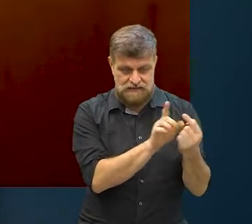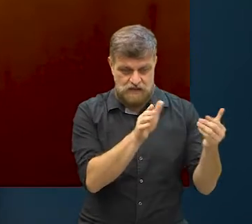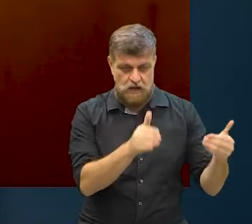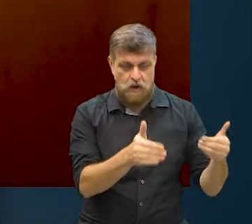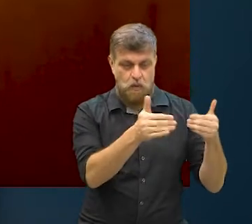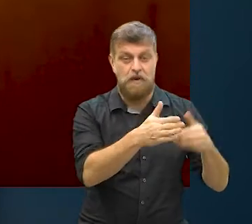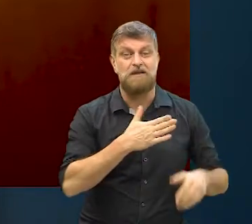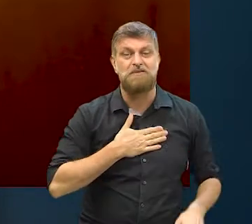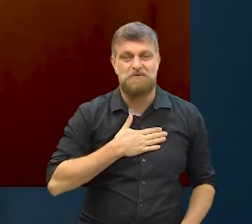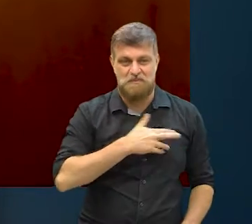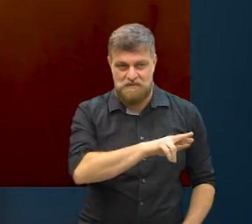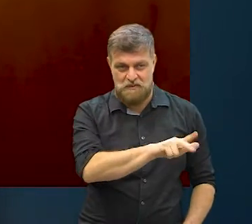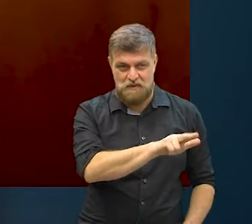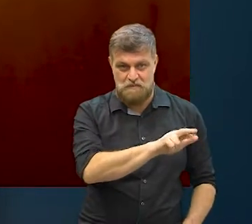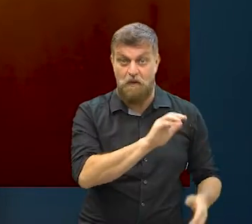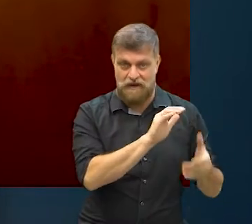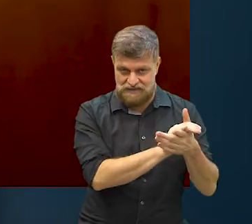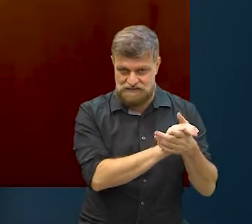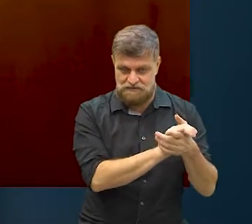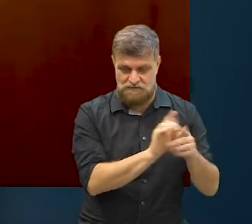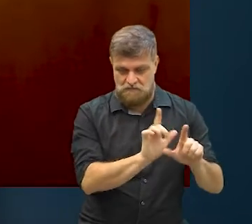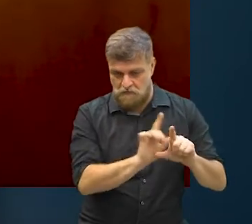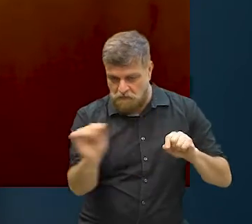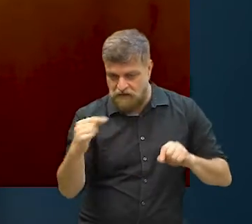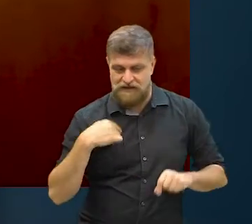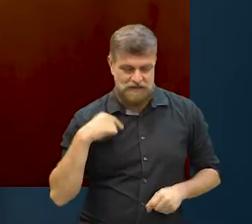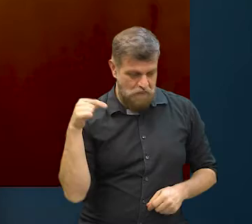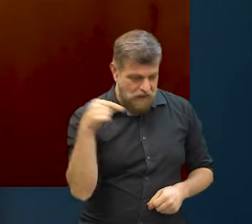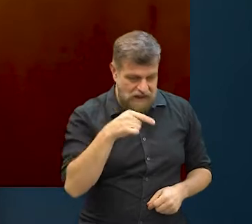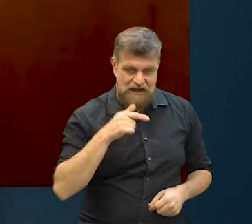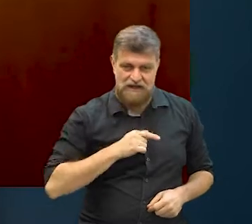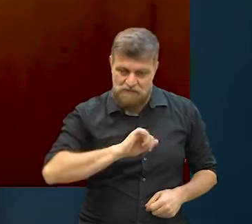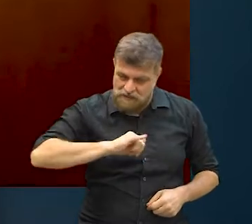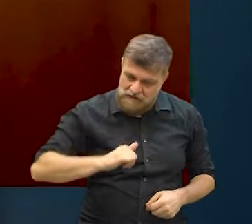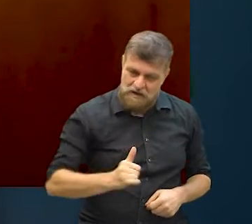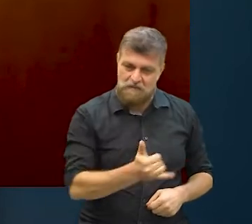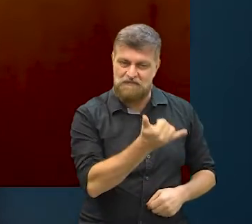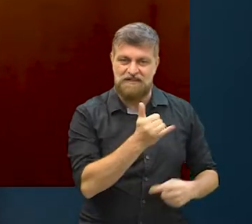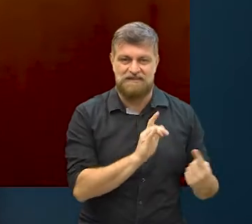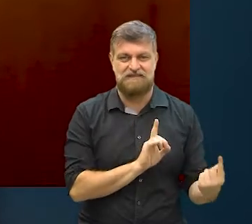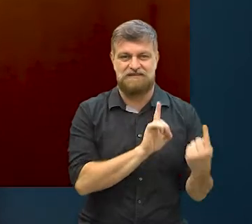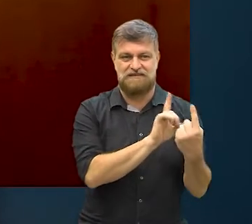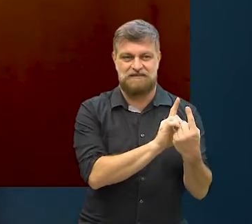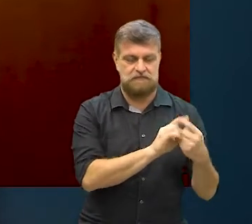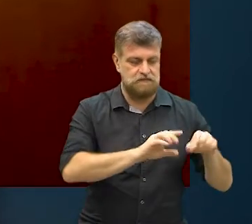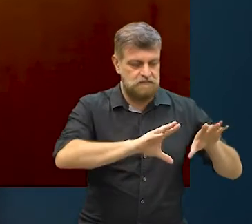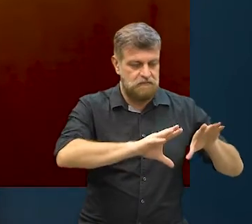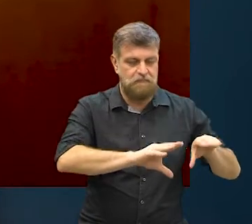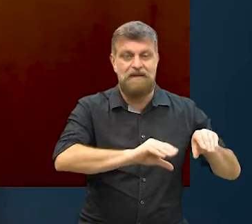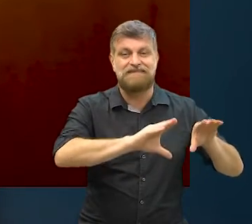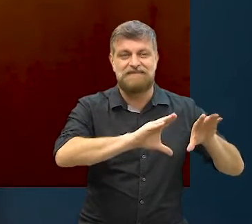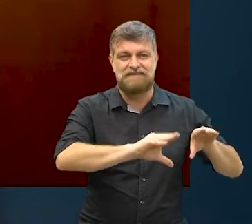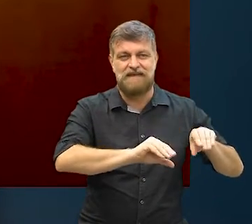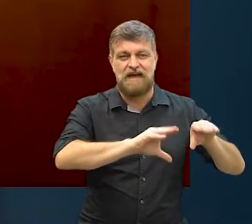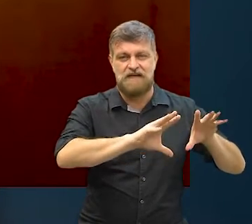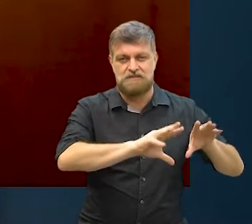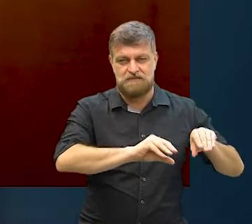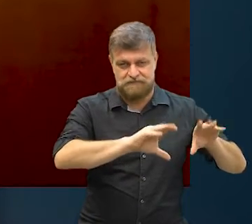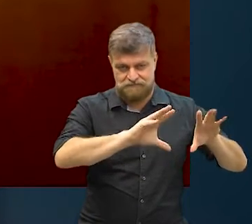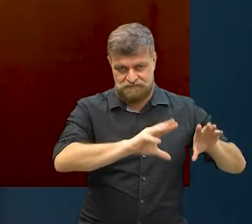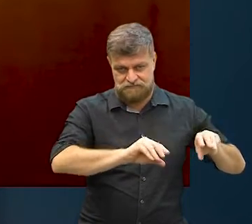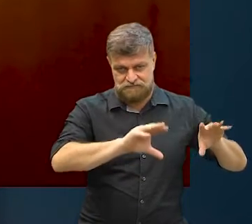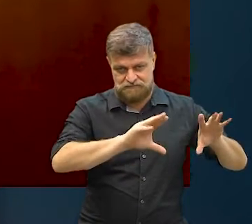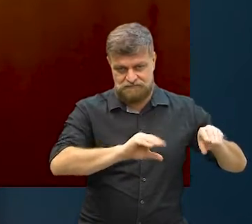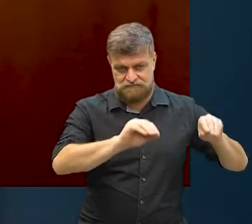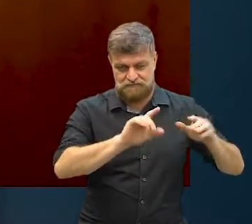quarto que era do meu irmão, né? Que meu irmão casou e eu comecei a atender no quarto dele. E comecei massagem. Então, eu trabalhava com